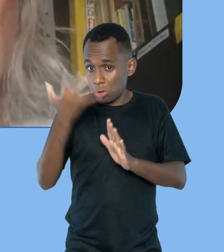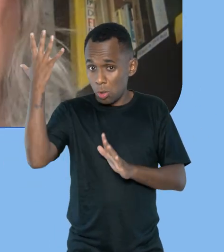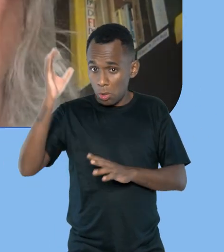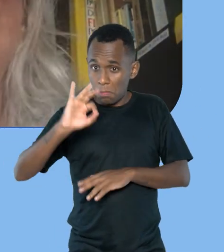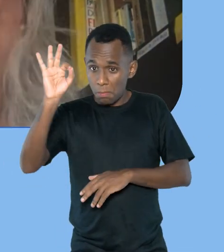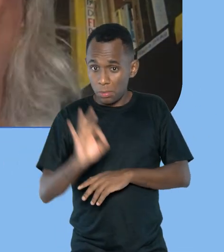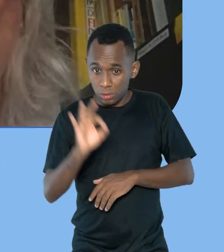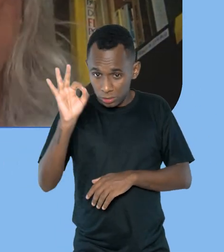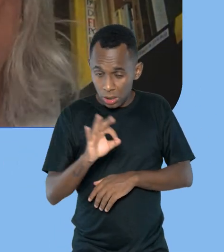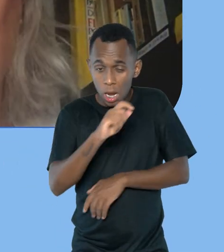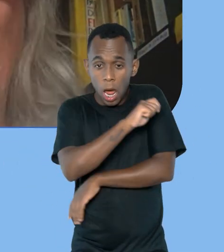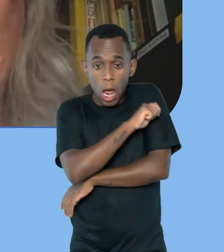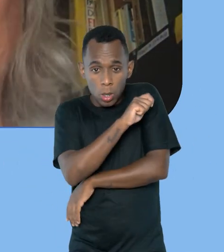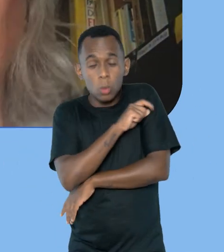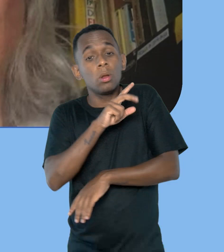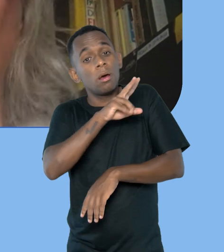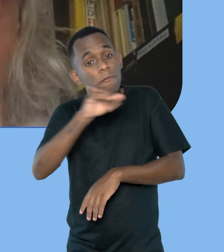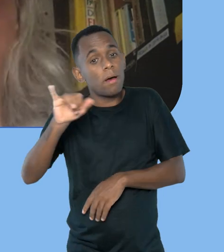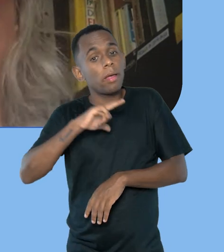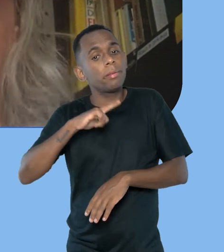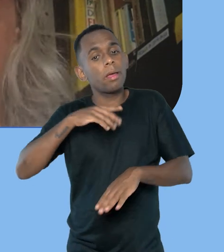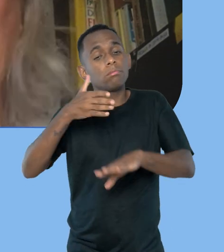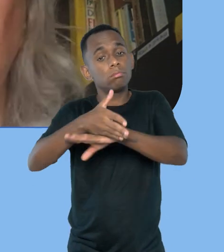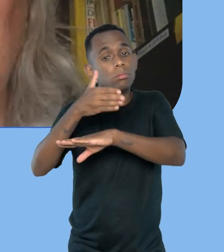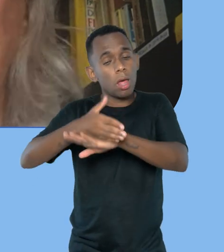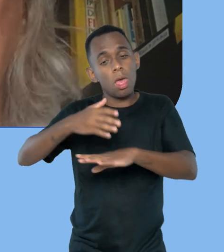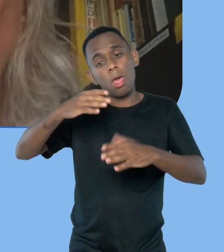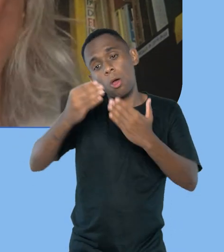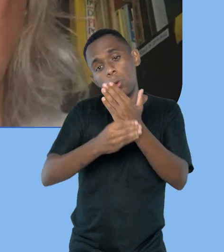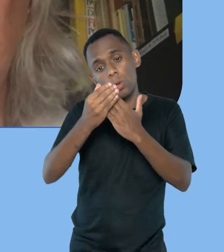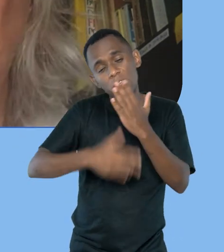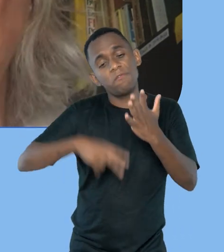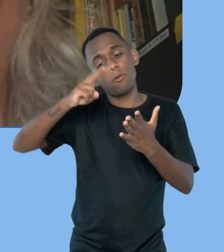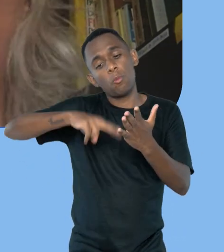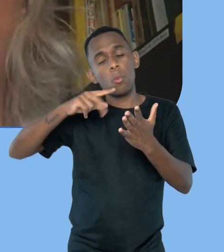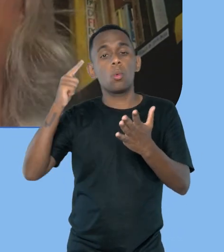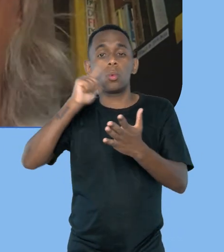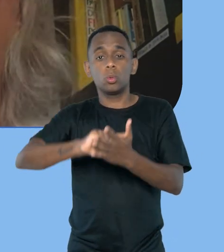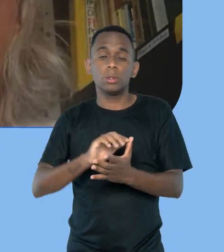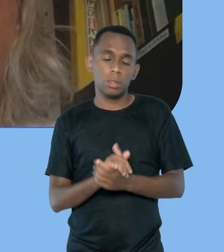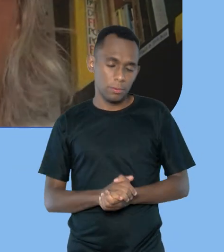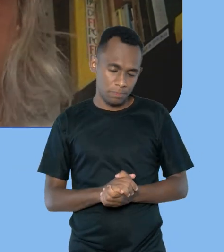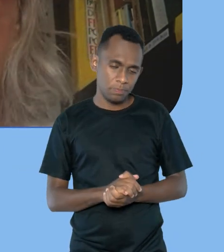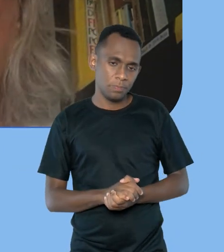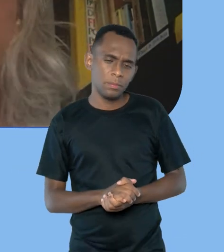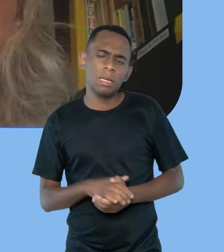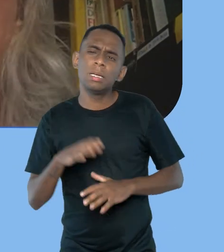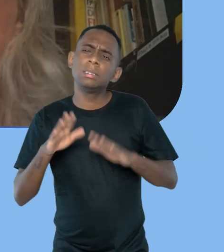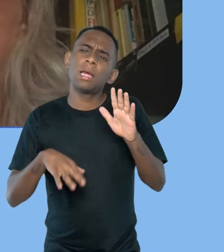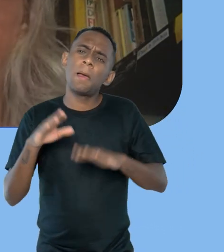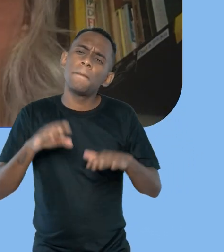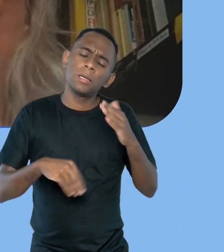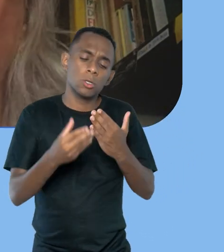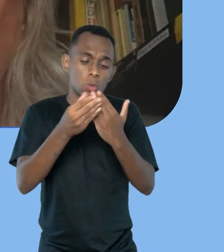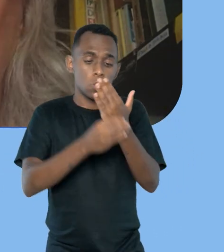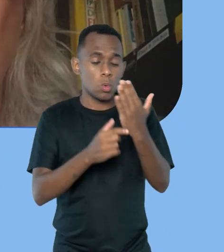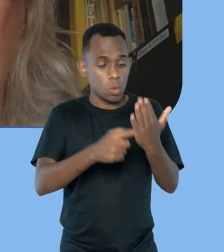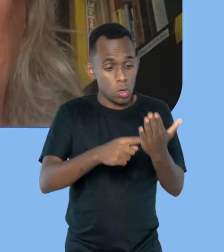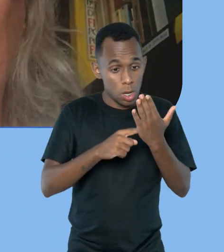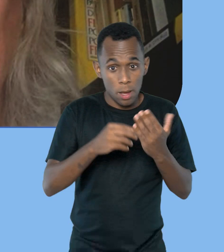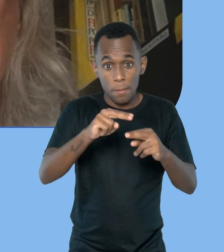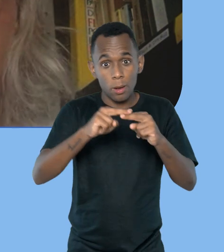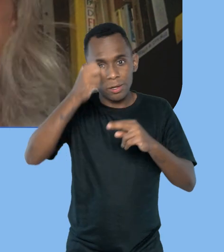porcentagem dos alunos vai ter acesso à obra. E, de repente, uma obra que chega na sua mão por causa